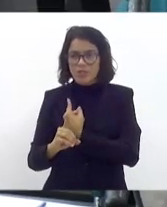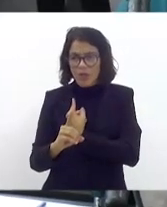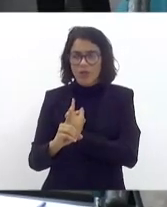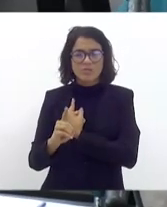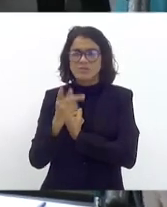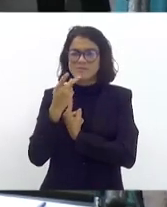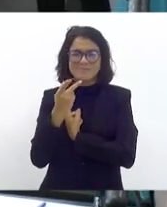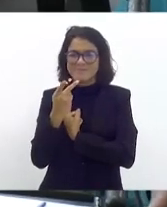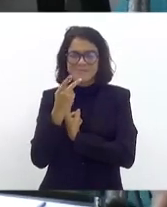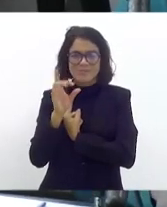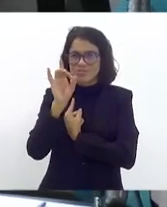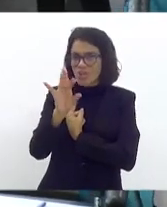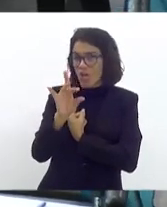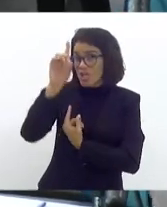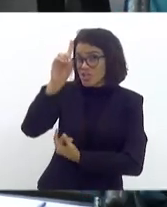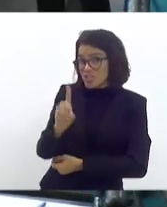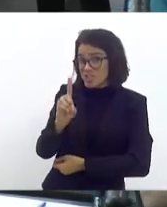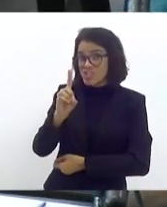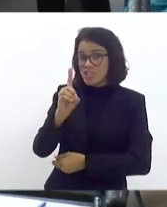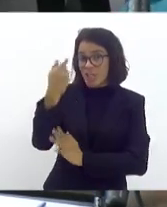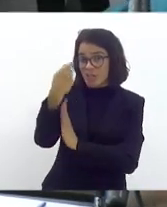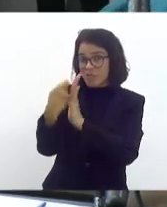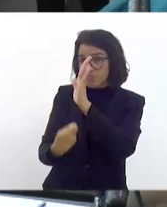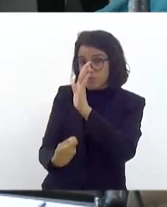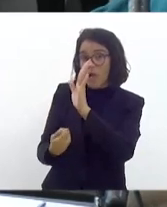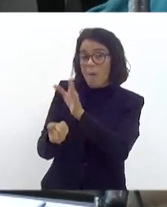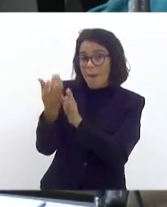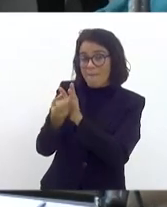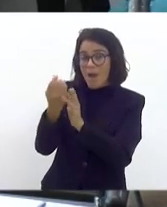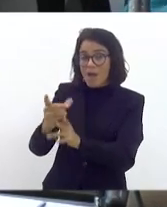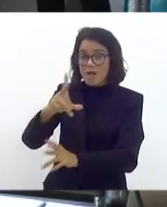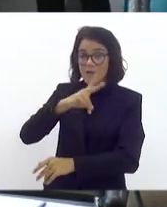falando apenas de direitos autorais. Existe também